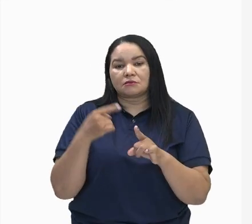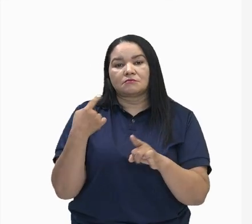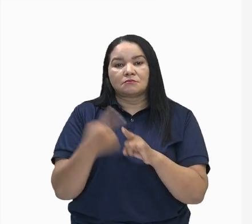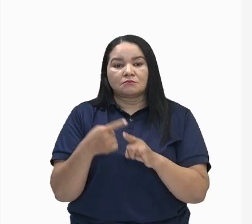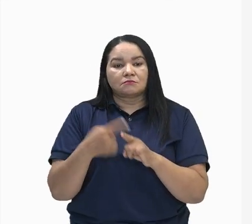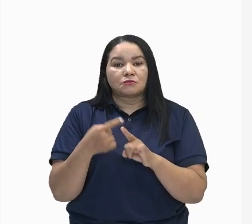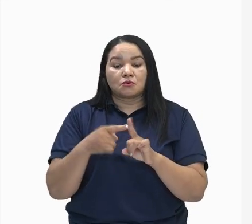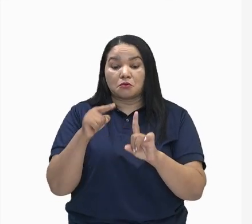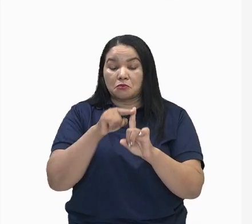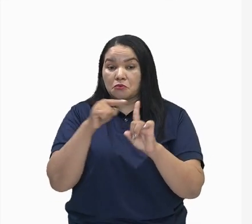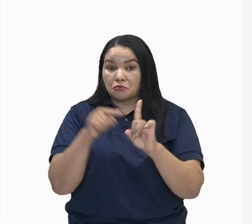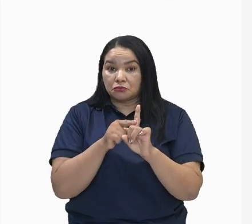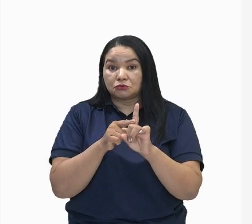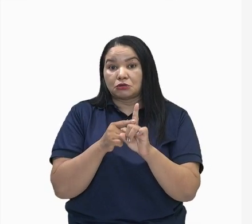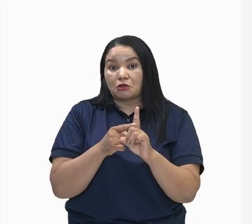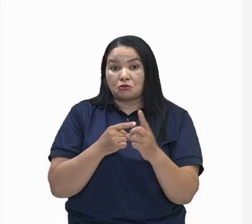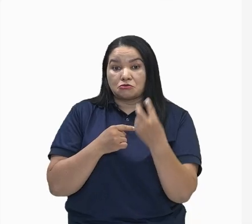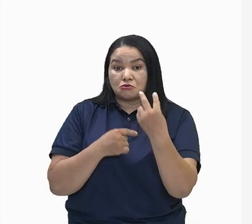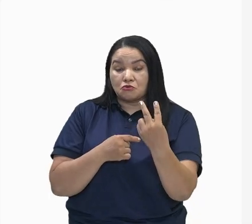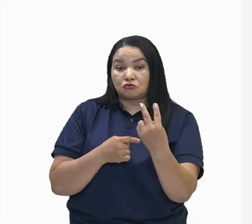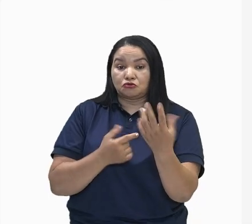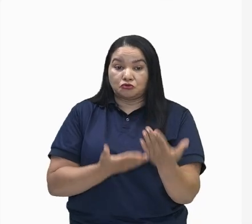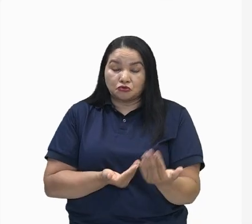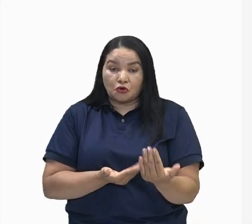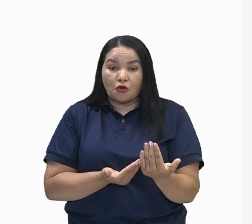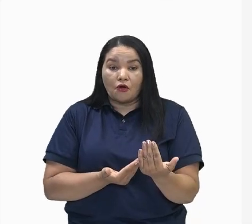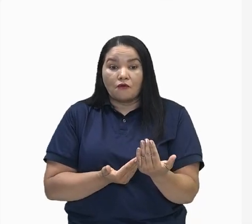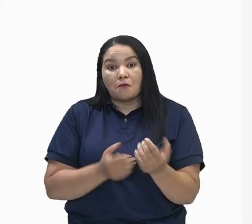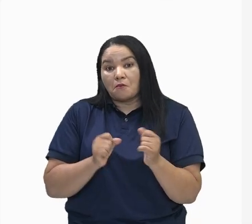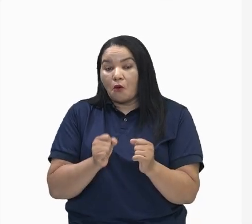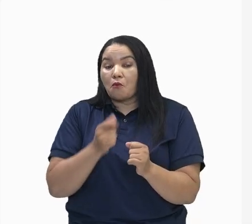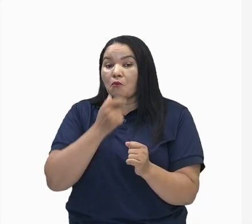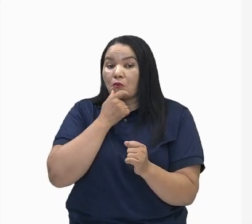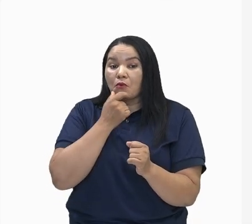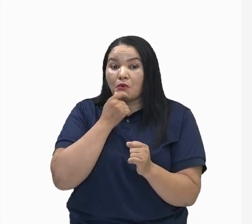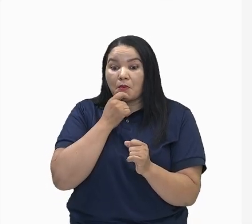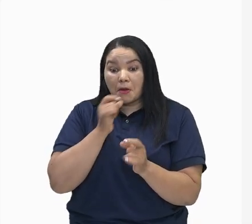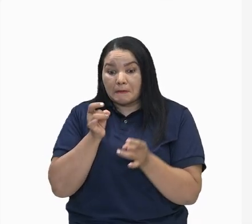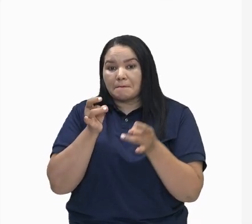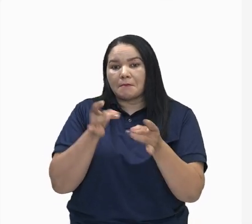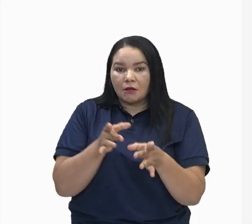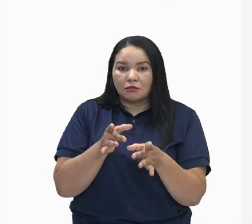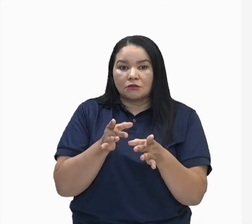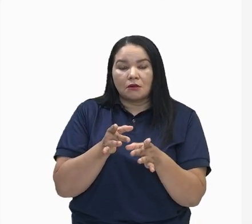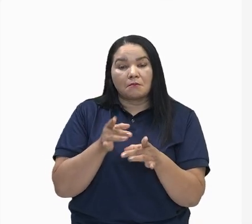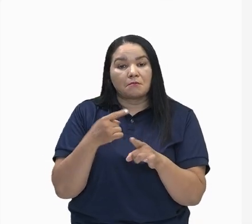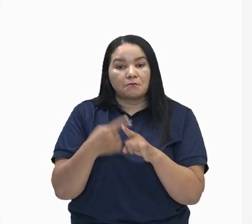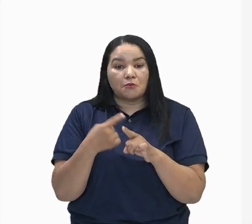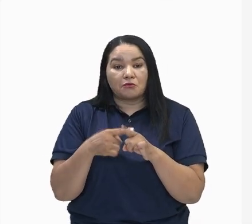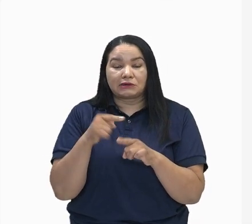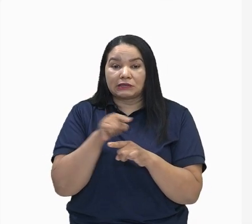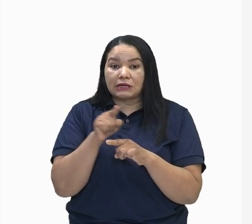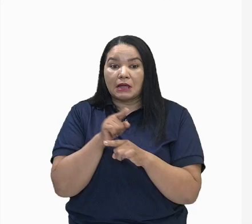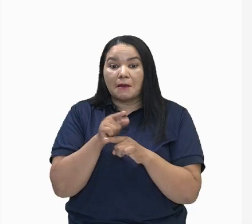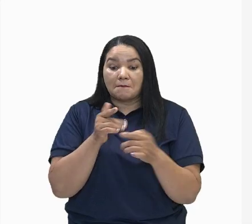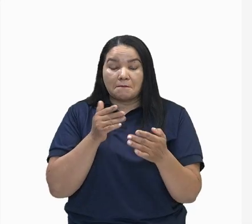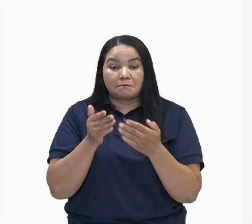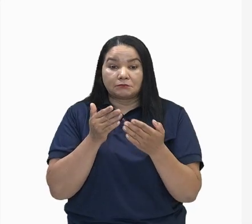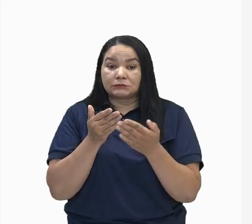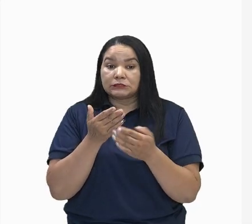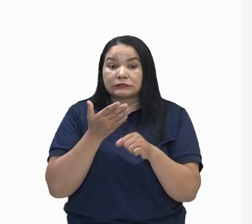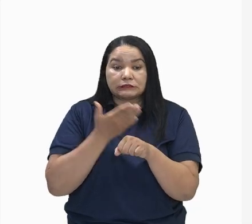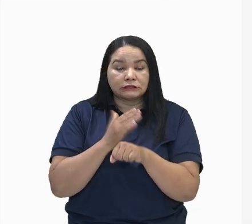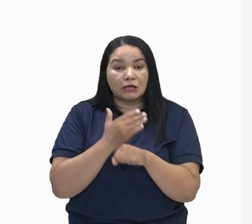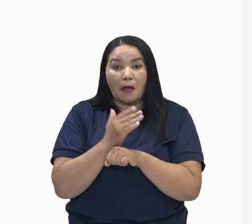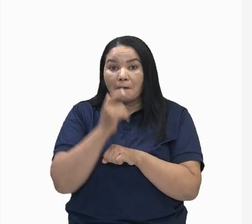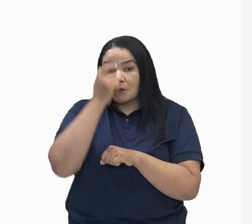fruto de uma relação entre dois jovens, e esse outro jovem envolvido, muitas vezes também não está preparado psicologicamente para